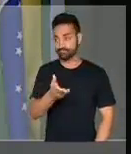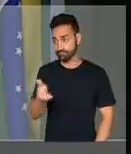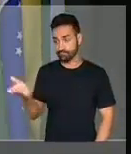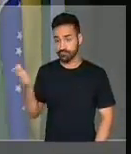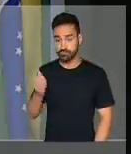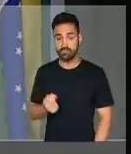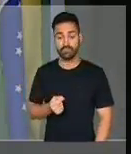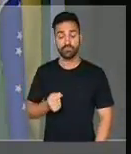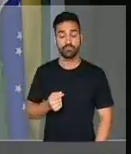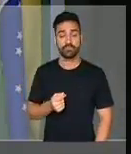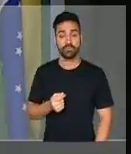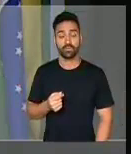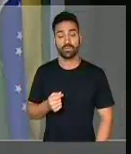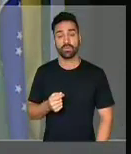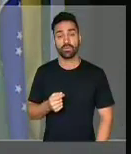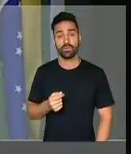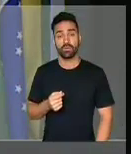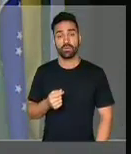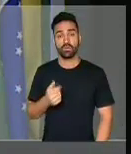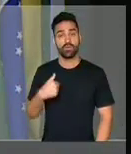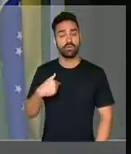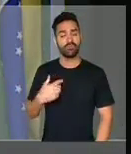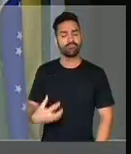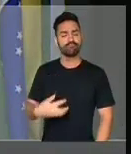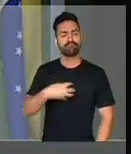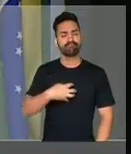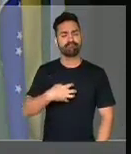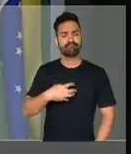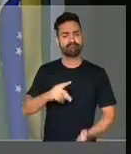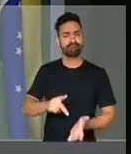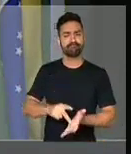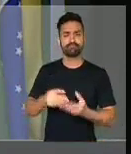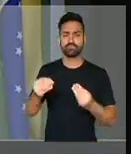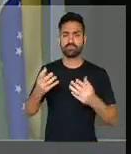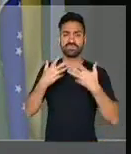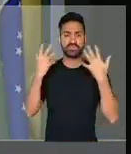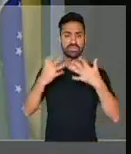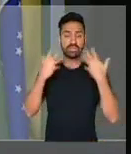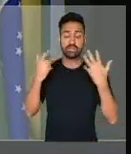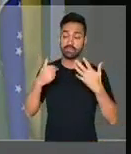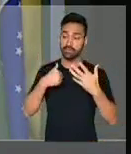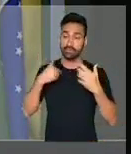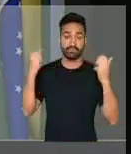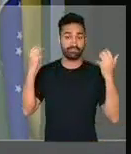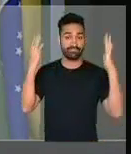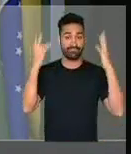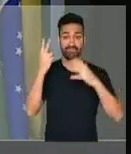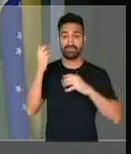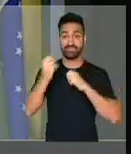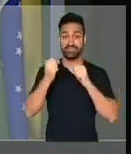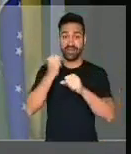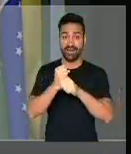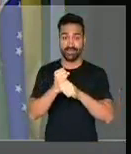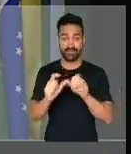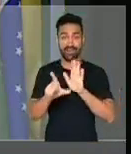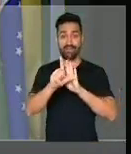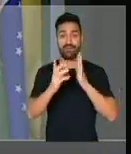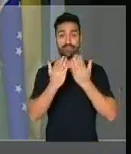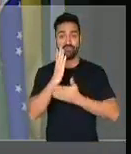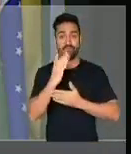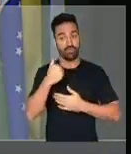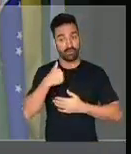Ieda Crucius, que estão aqui nesse momento, eu fico muito contente de poder comemorar 20 anos desta